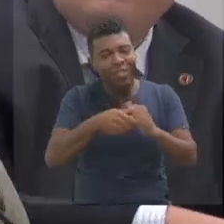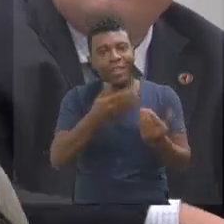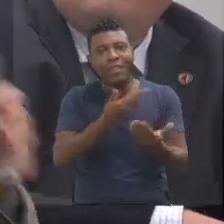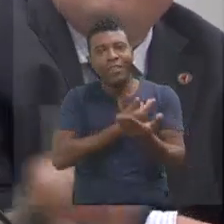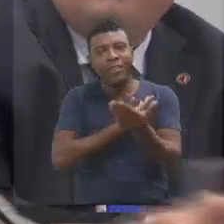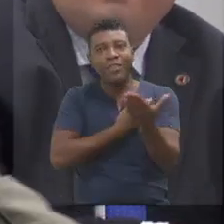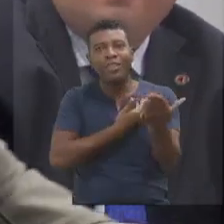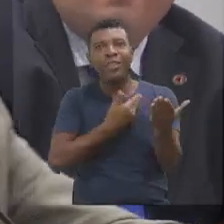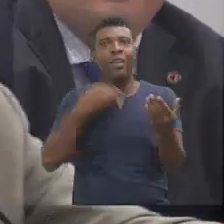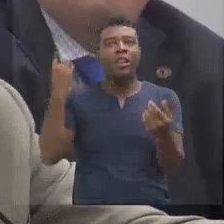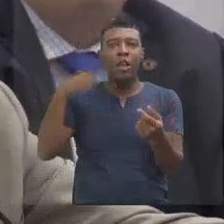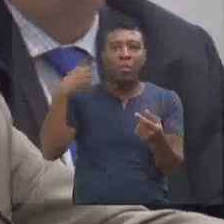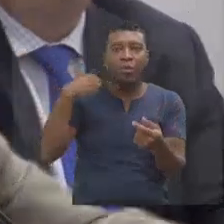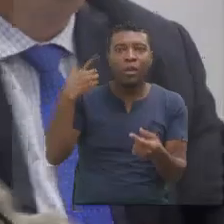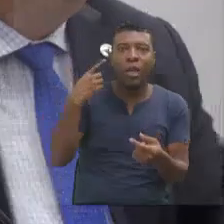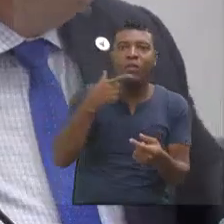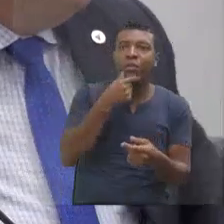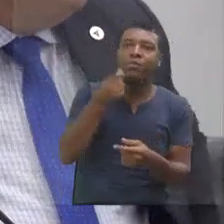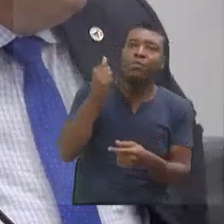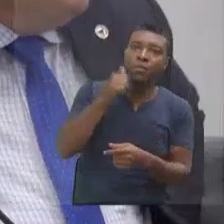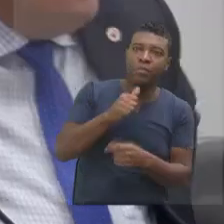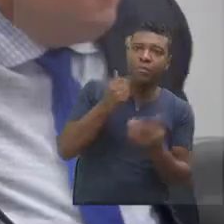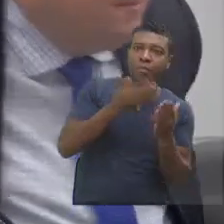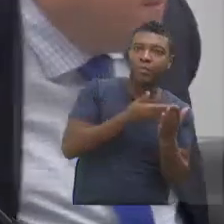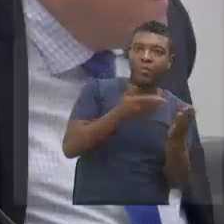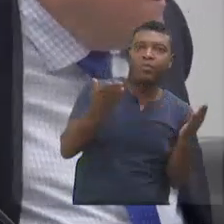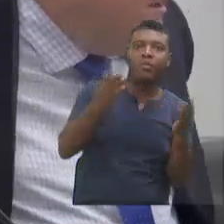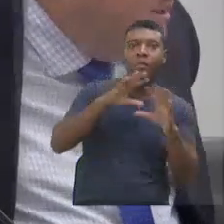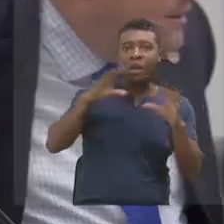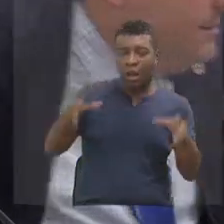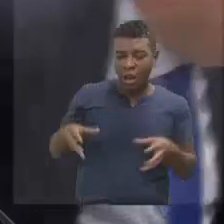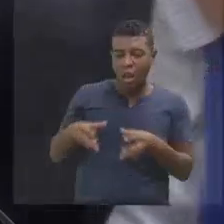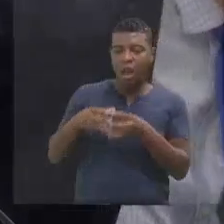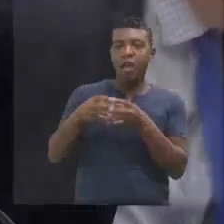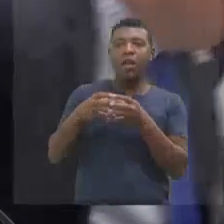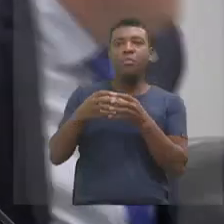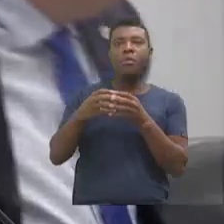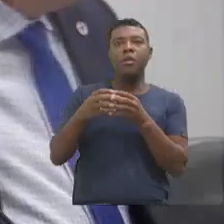deputadas aqui presentes equipe técnicas